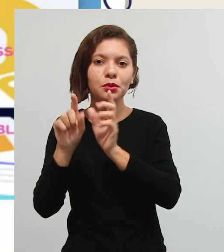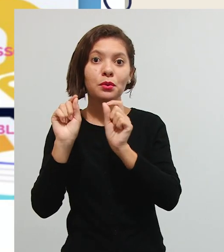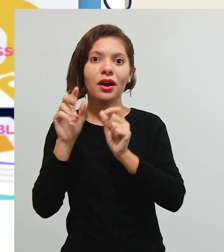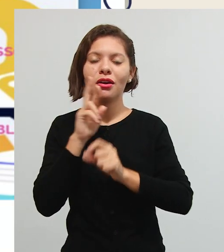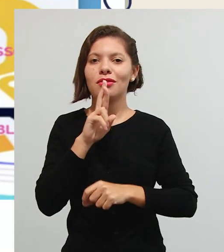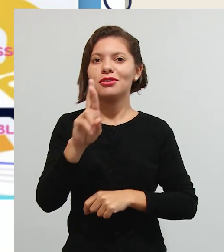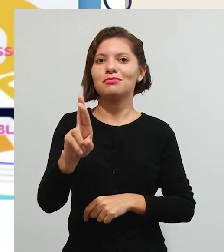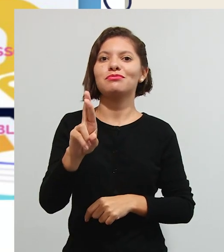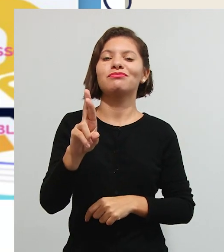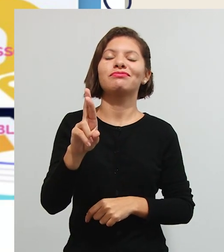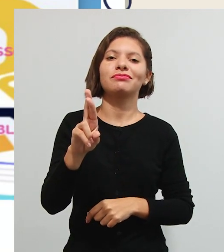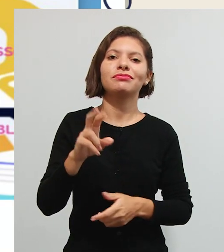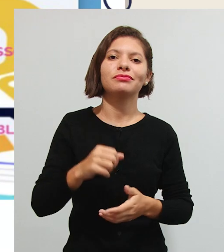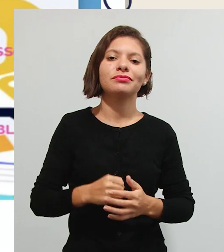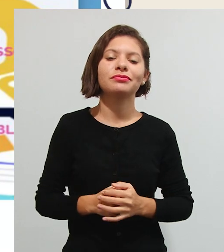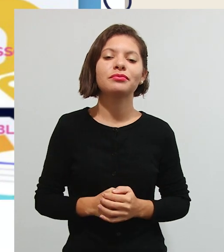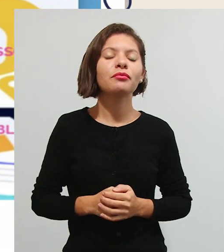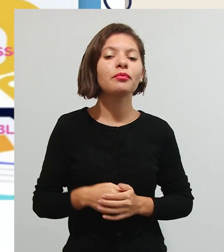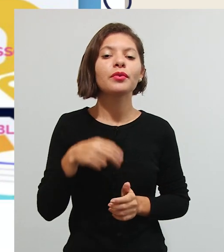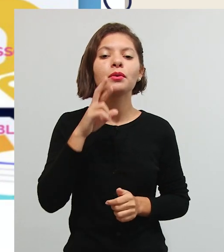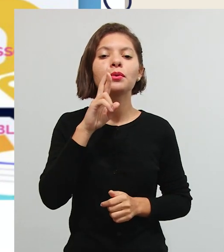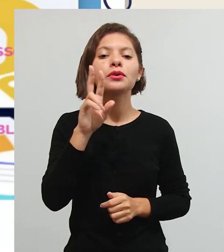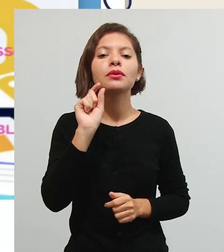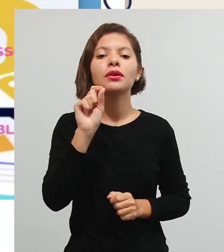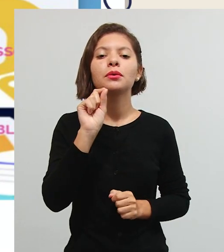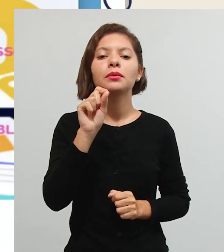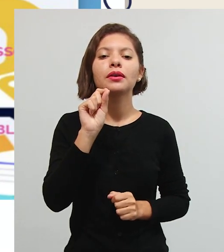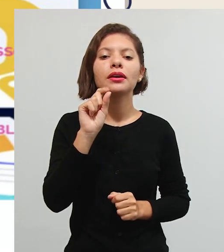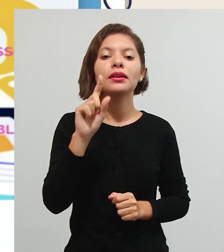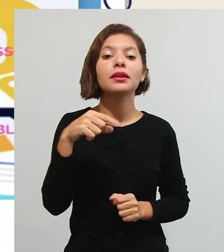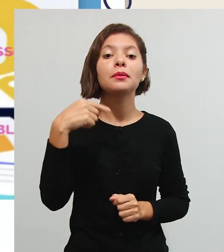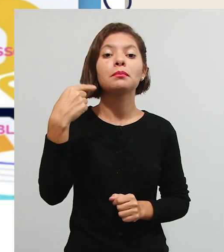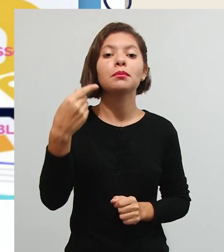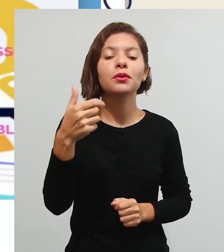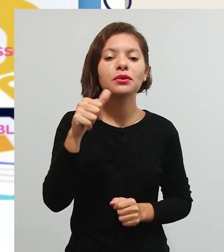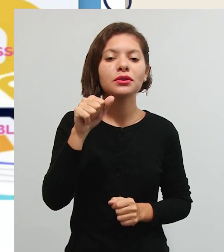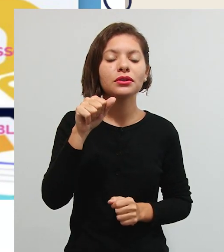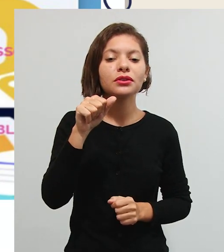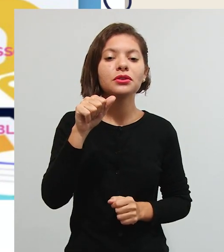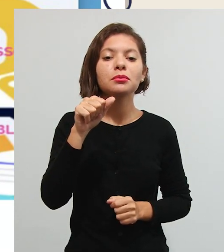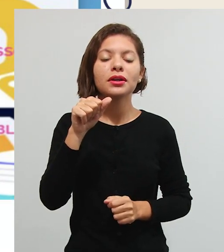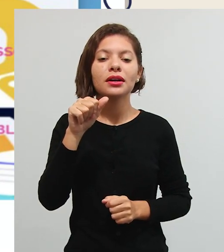e faz. Será que esse é o melhor, é